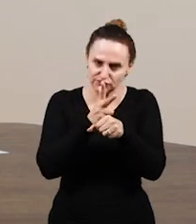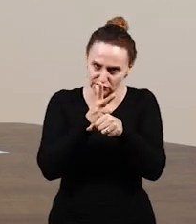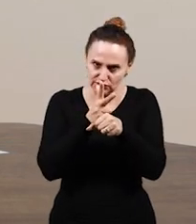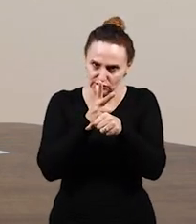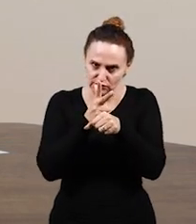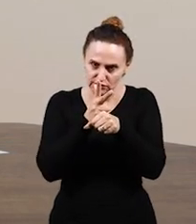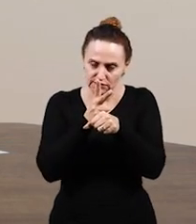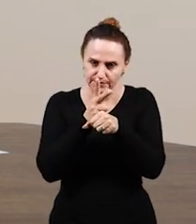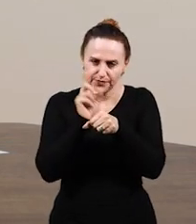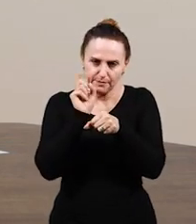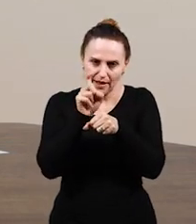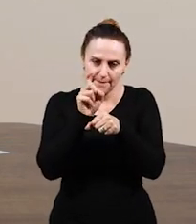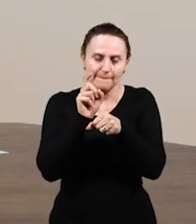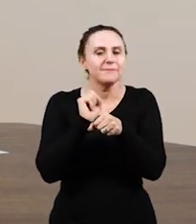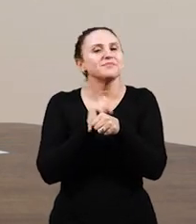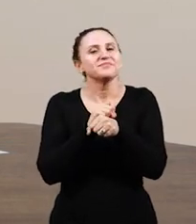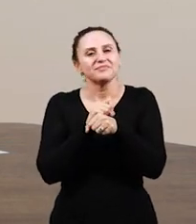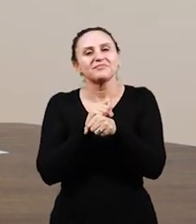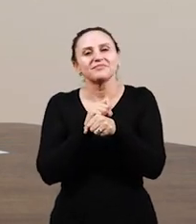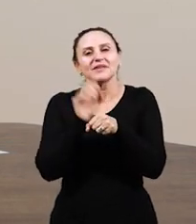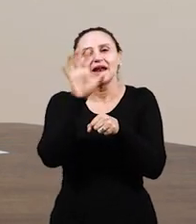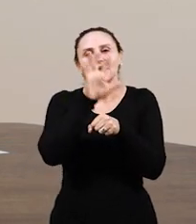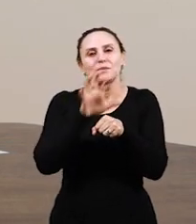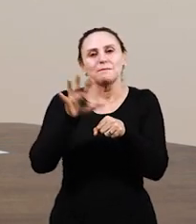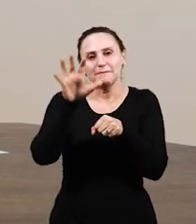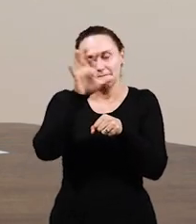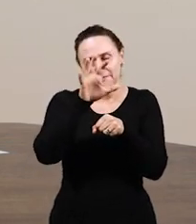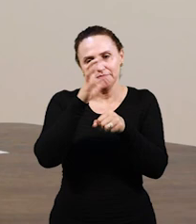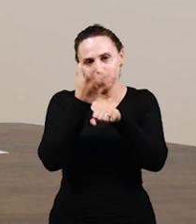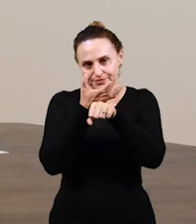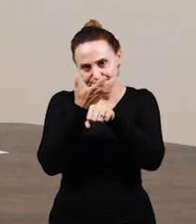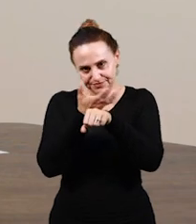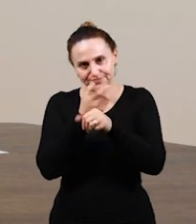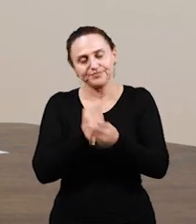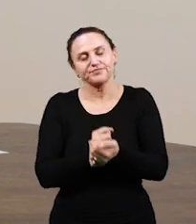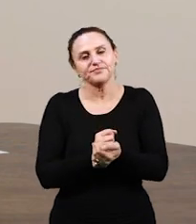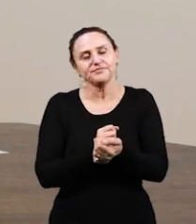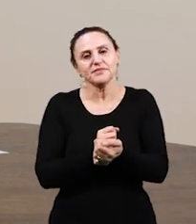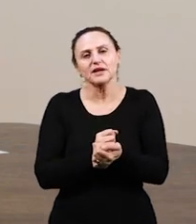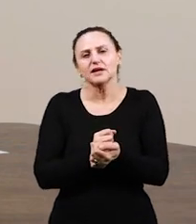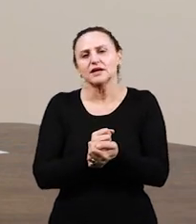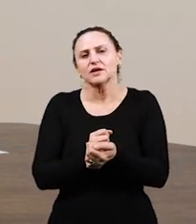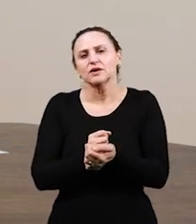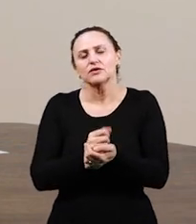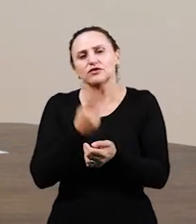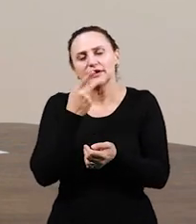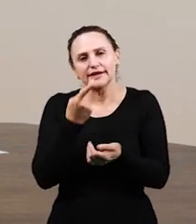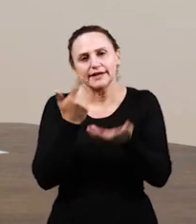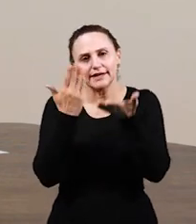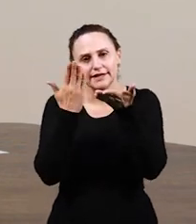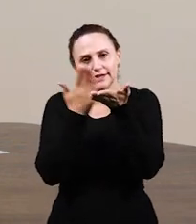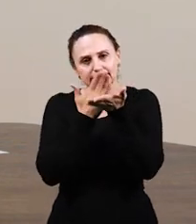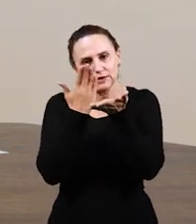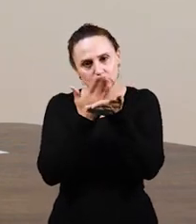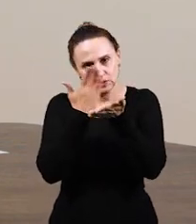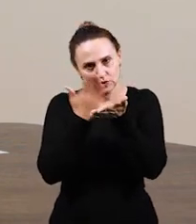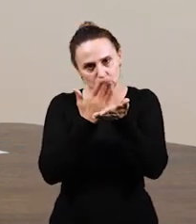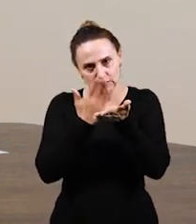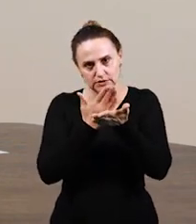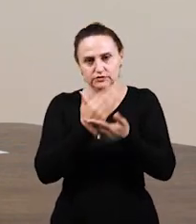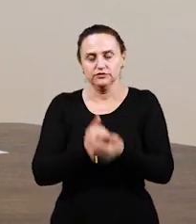vídeos que eu que eu e deixa eu deixei no mapa da disciplina eu indiquei também um livro